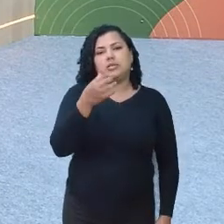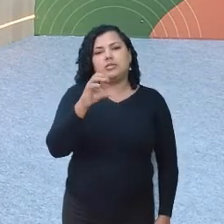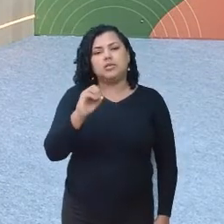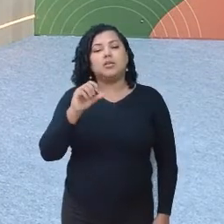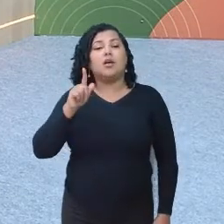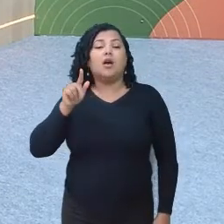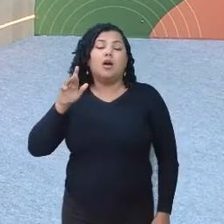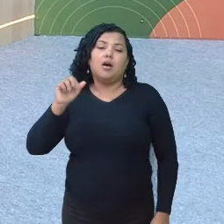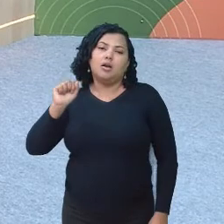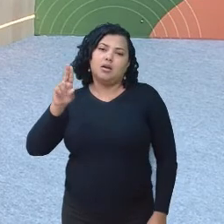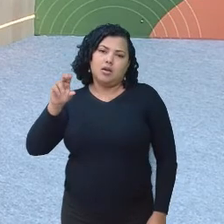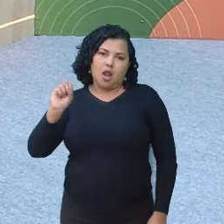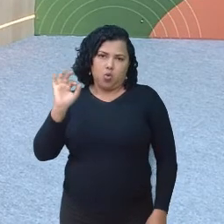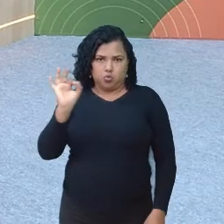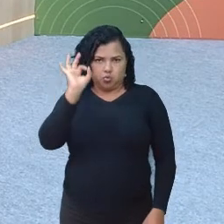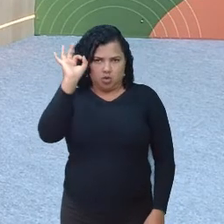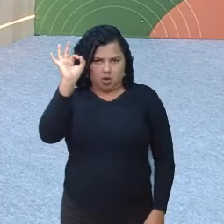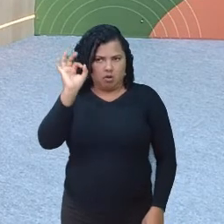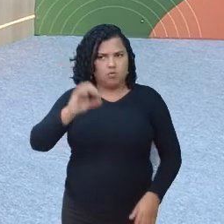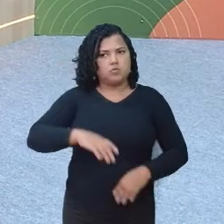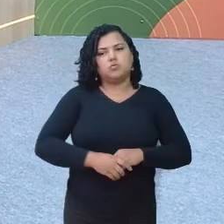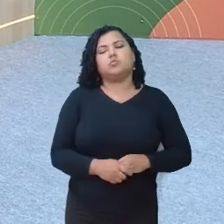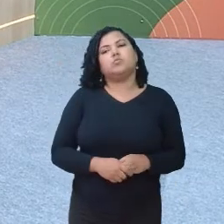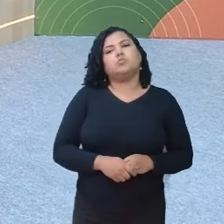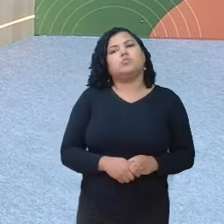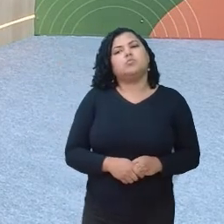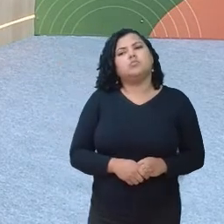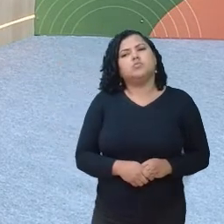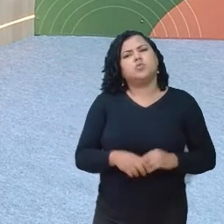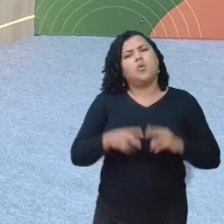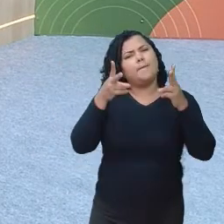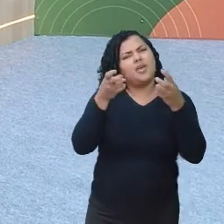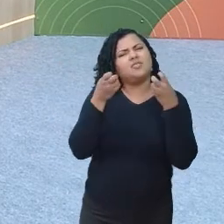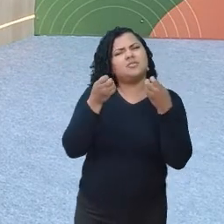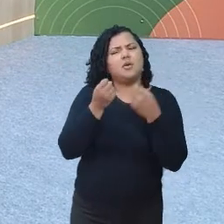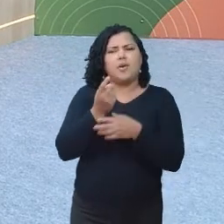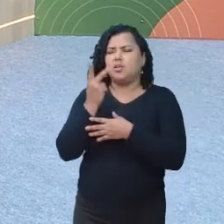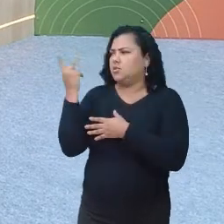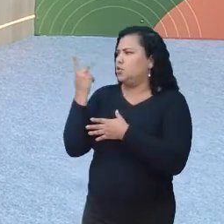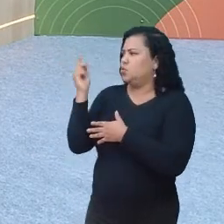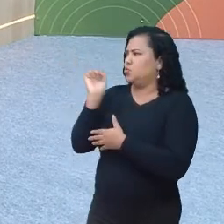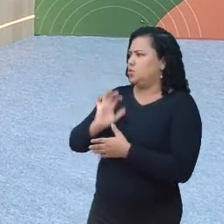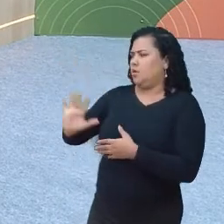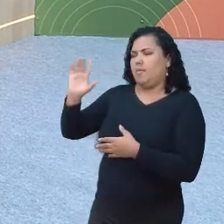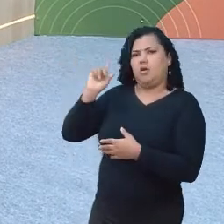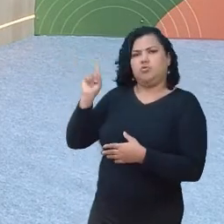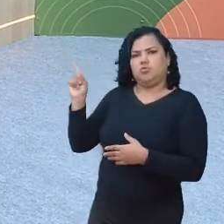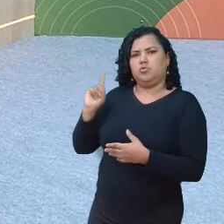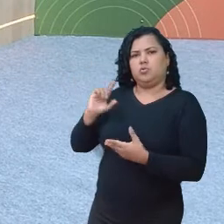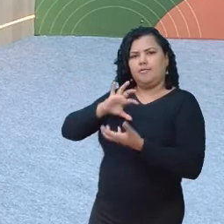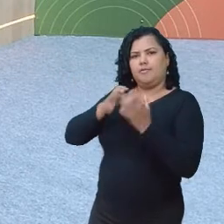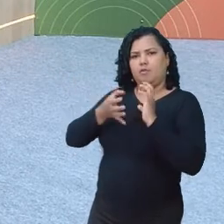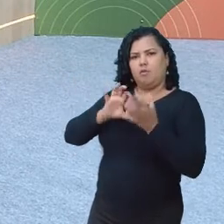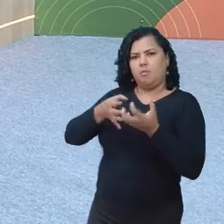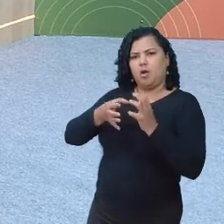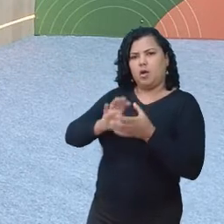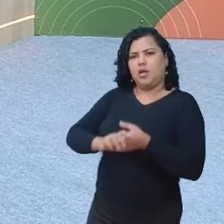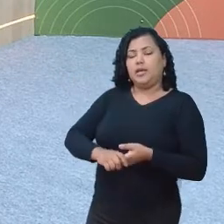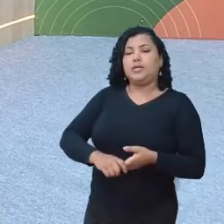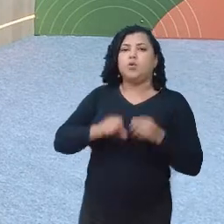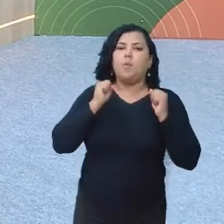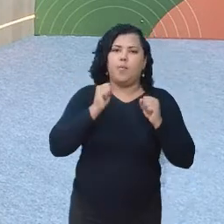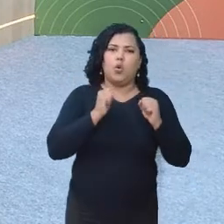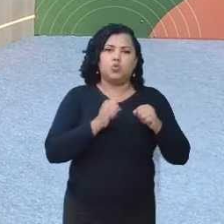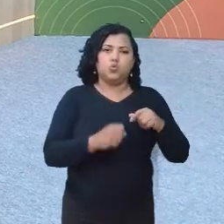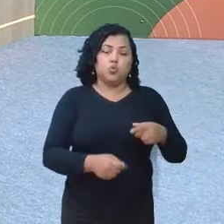vou conseguir formar os 2 triângulos. Veja que nesses 2 quadriláteros que eu coloquei ali, eu posso transformar em 2 triângulos